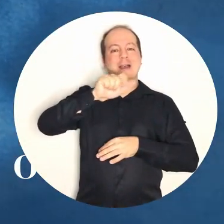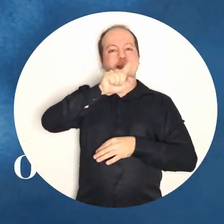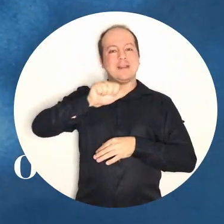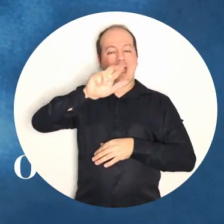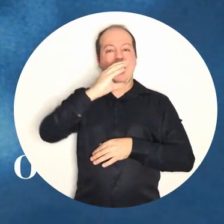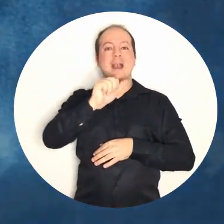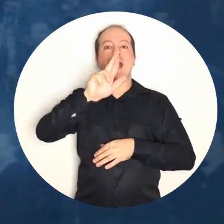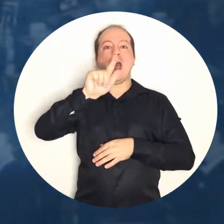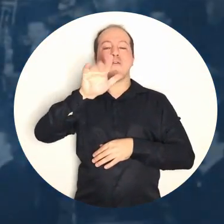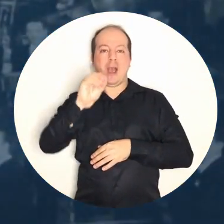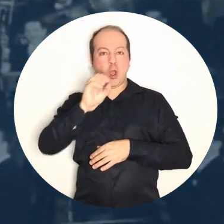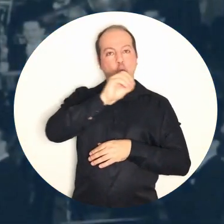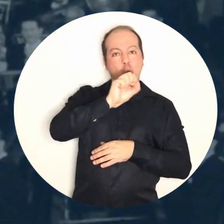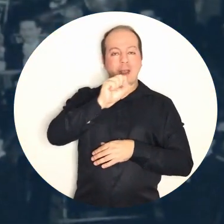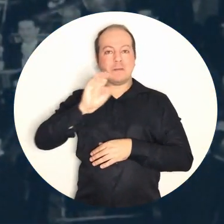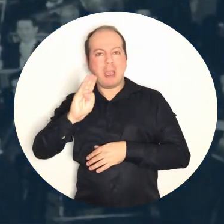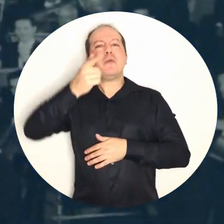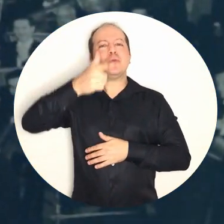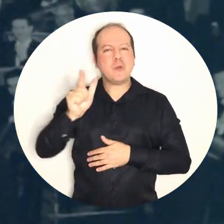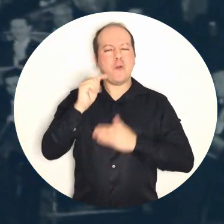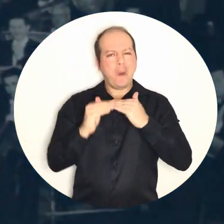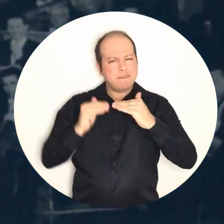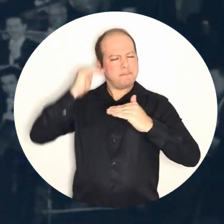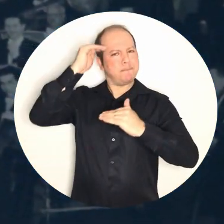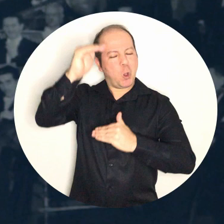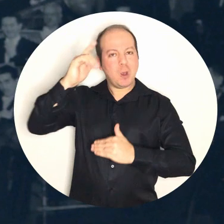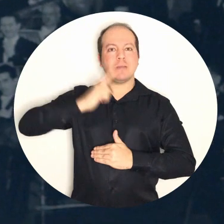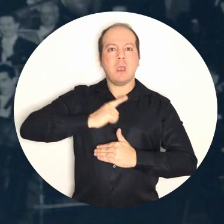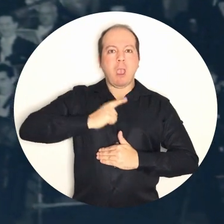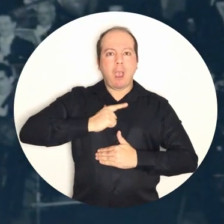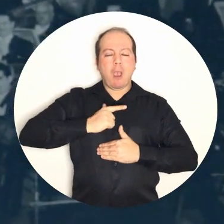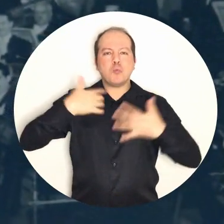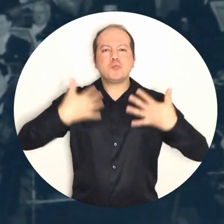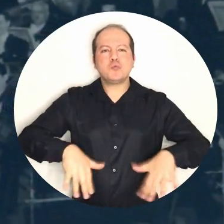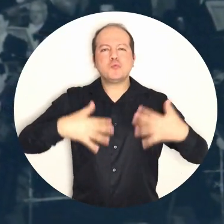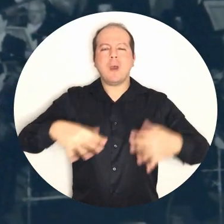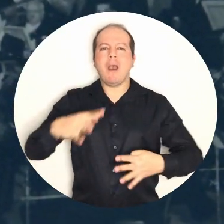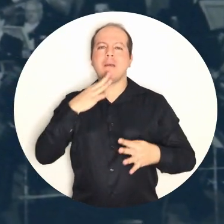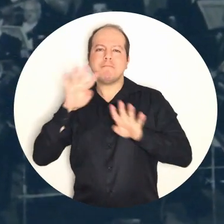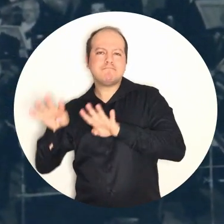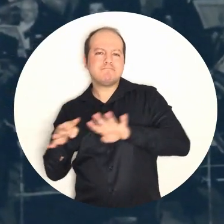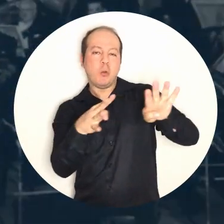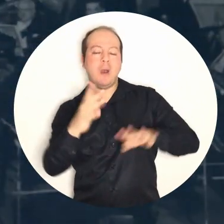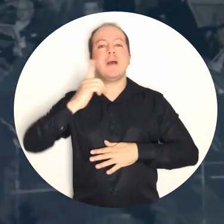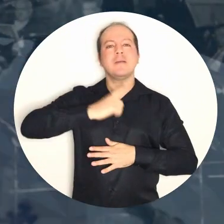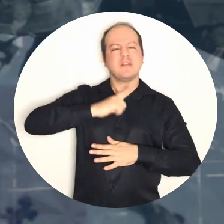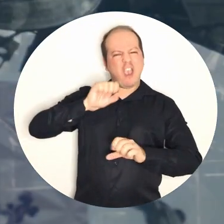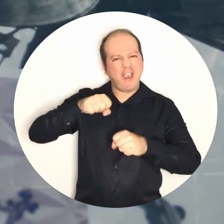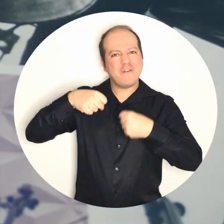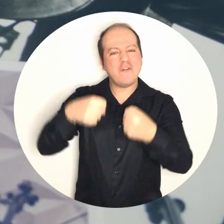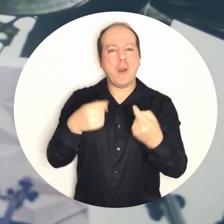de Carvalho e a OSB sobe mais um degrau em prestígio e reconhecimento, com